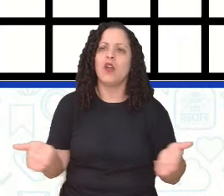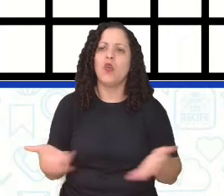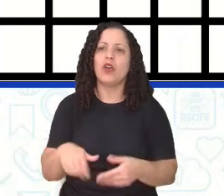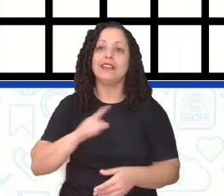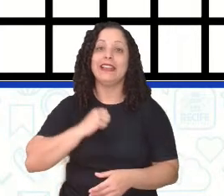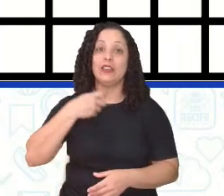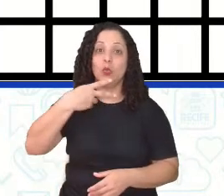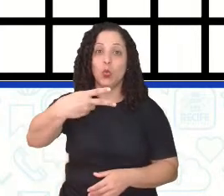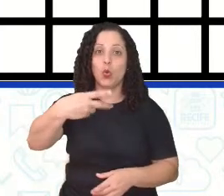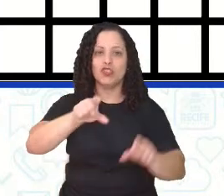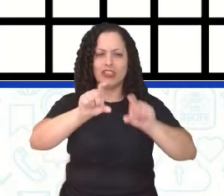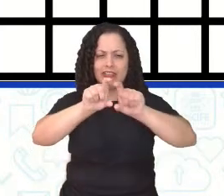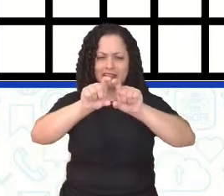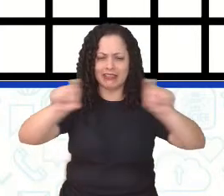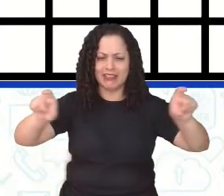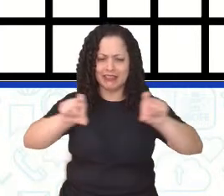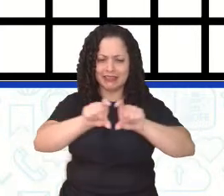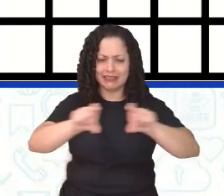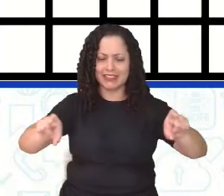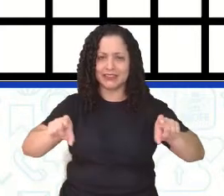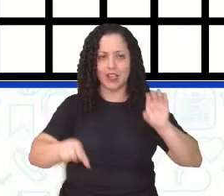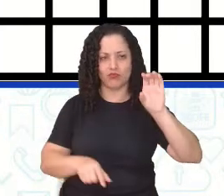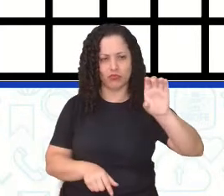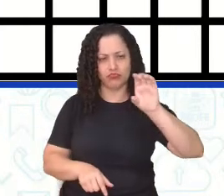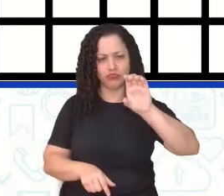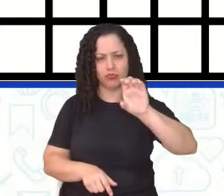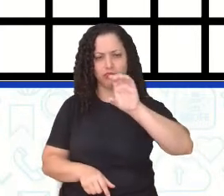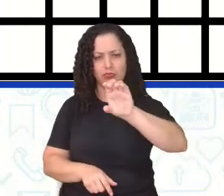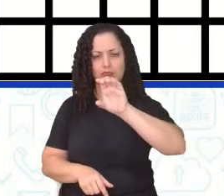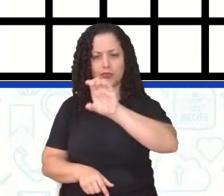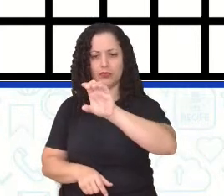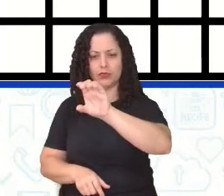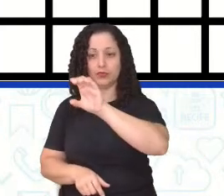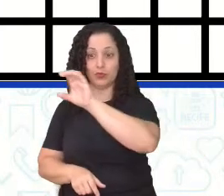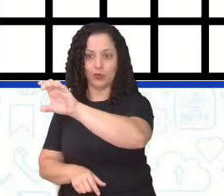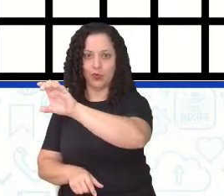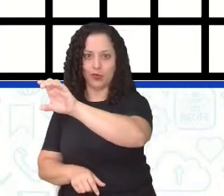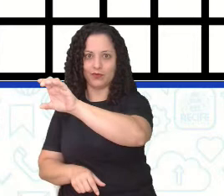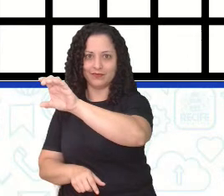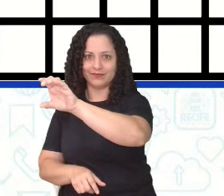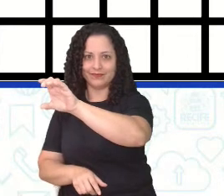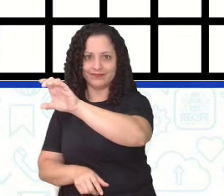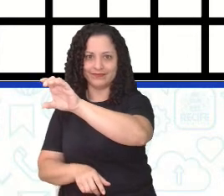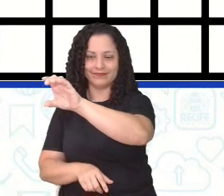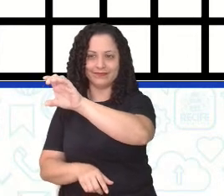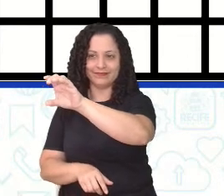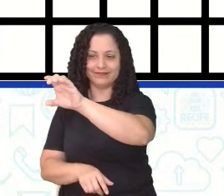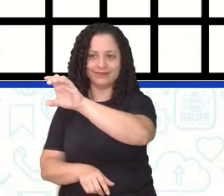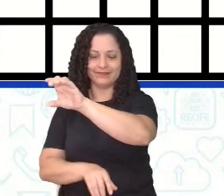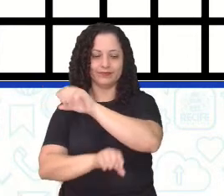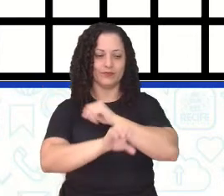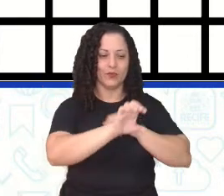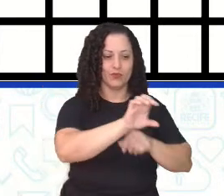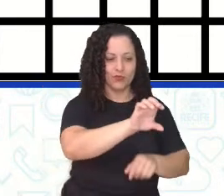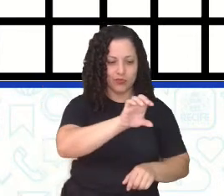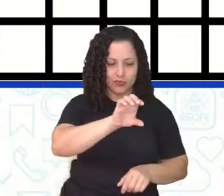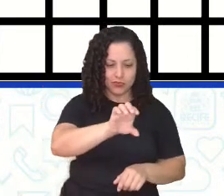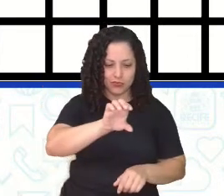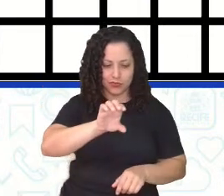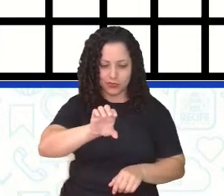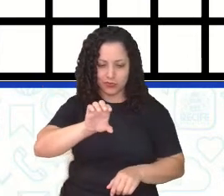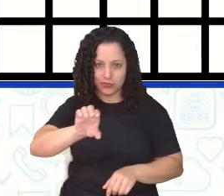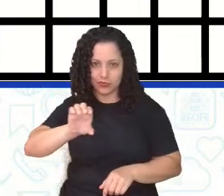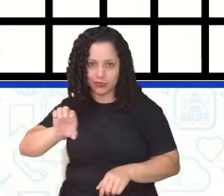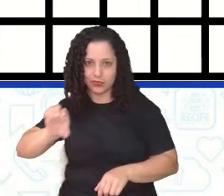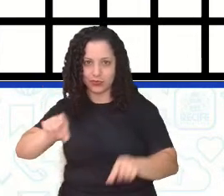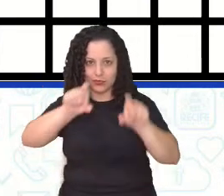duas linhas? Aí aqui eu tenho 1, 2, 3, 4, 5, 6. E 6 mais 6 é 12.